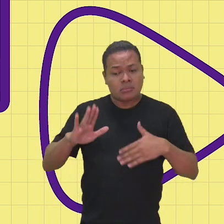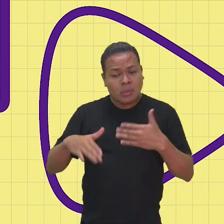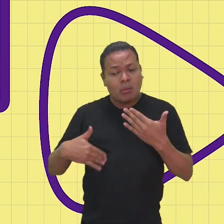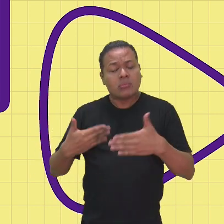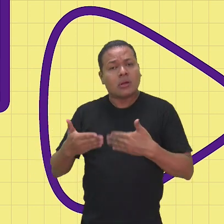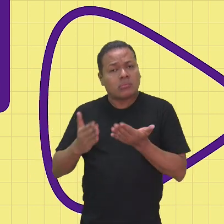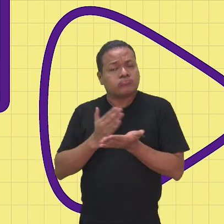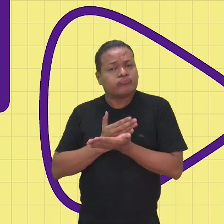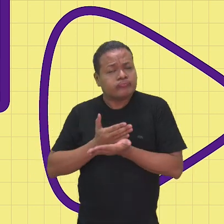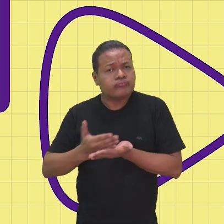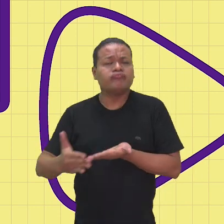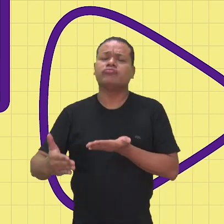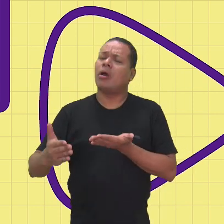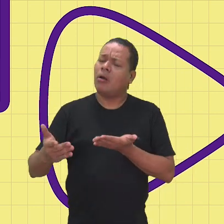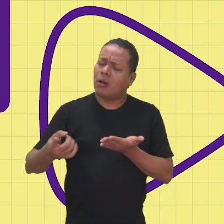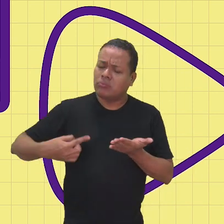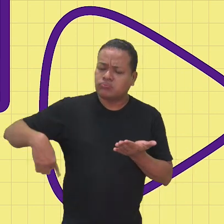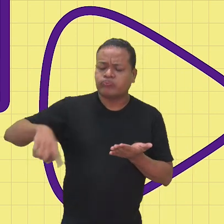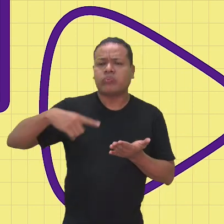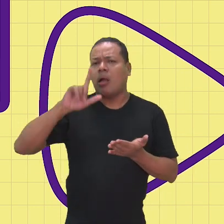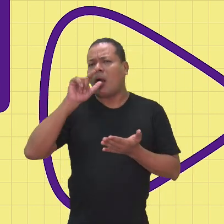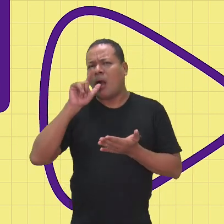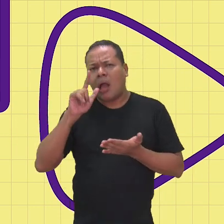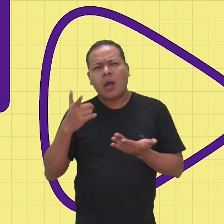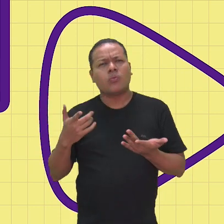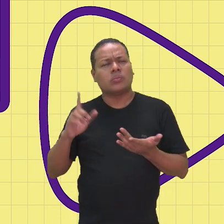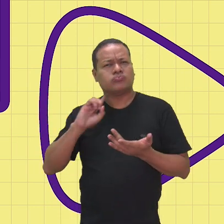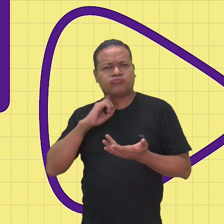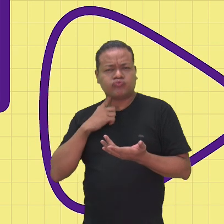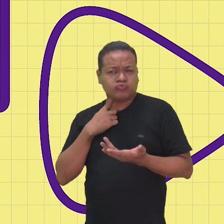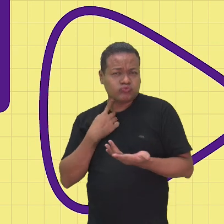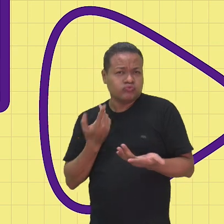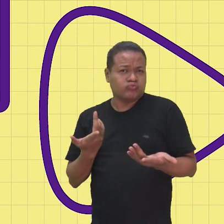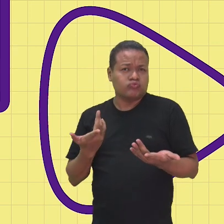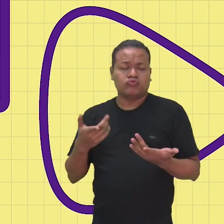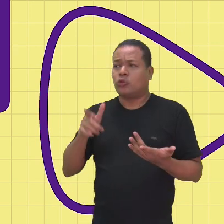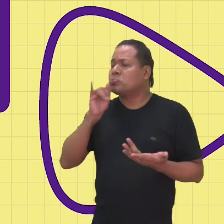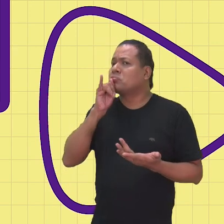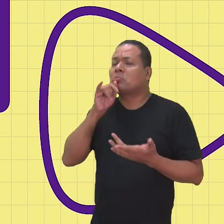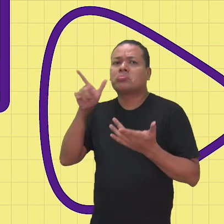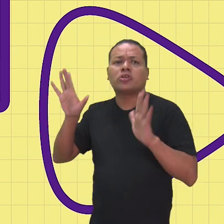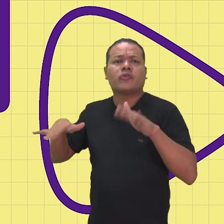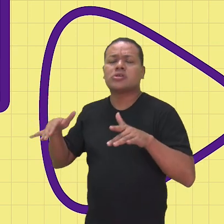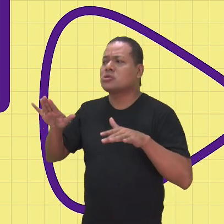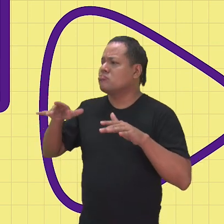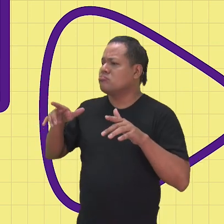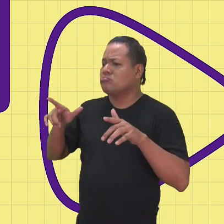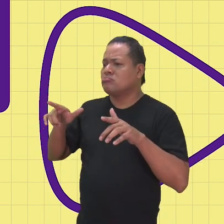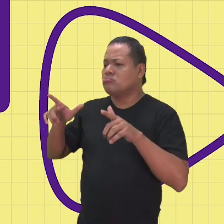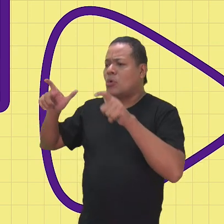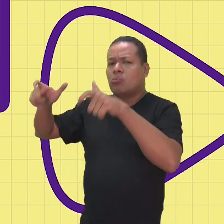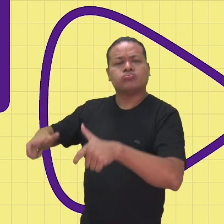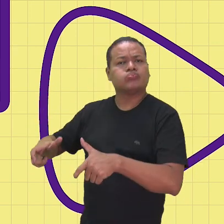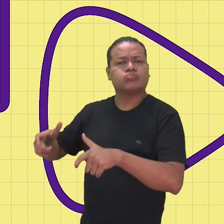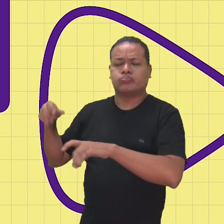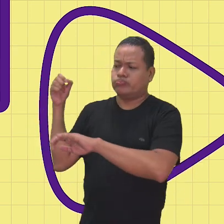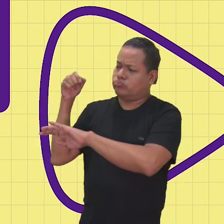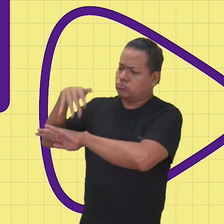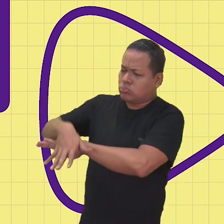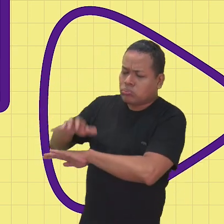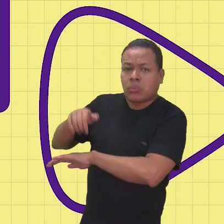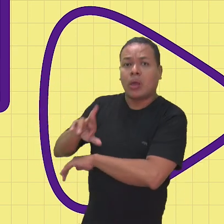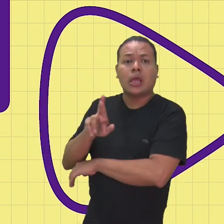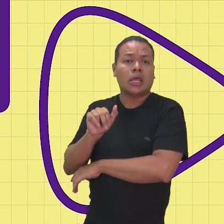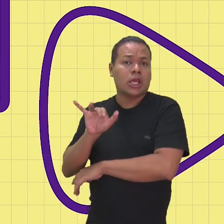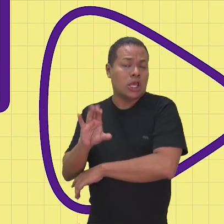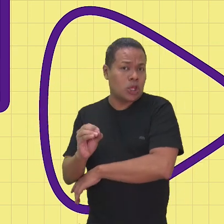inicial do tratamento, que a gente vai pegar aquela água bruta, normalmente de uma fonte. Quais são essas fontes de água bruta? Pode ser um rio, pode